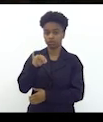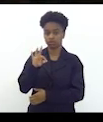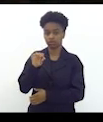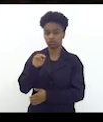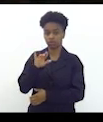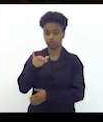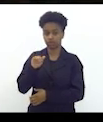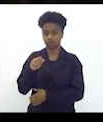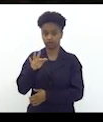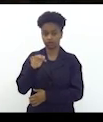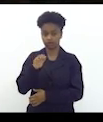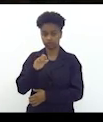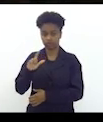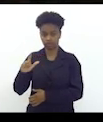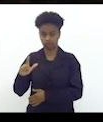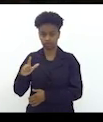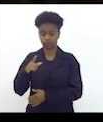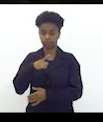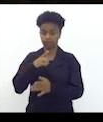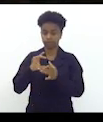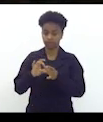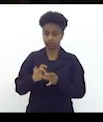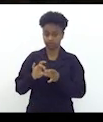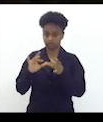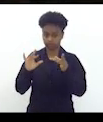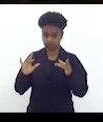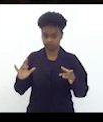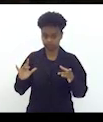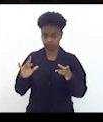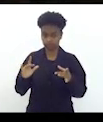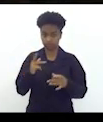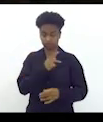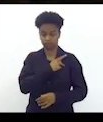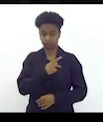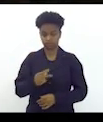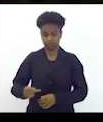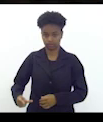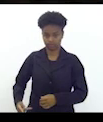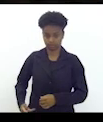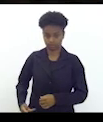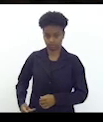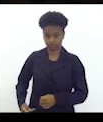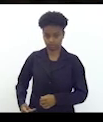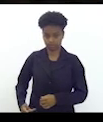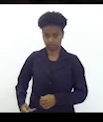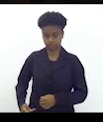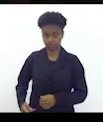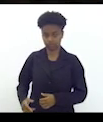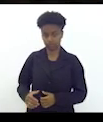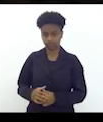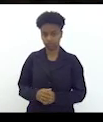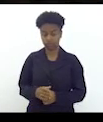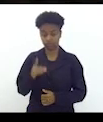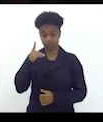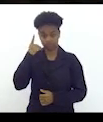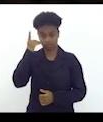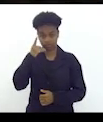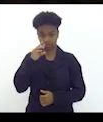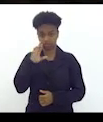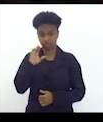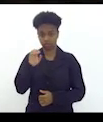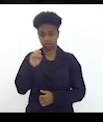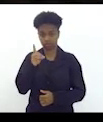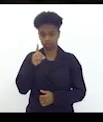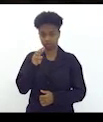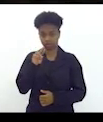fizeram, com permissão da presidência do deputado Rodrigo